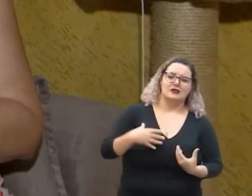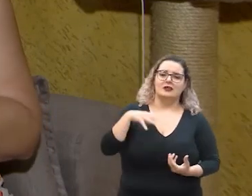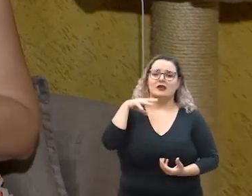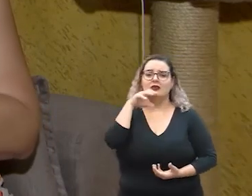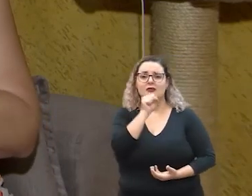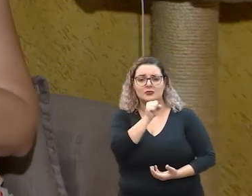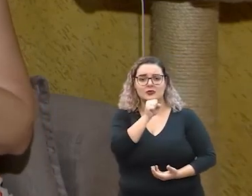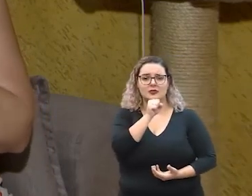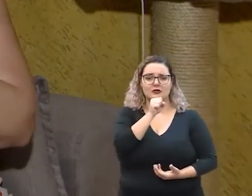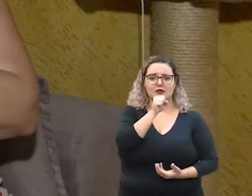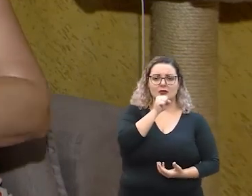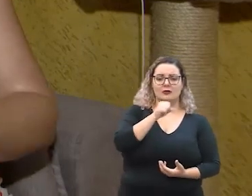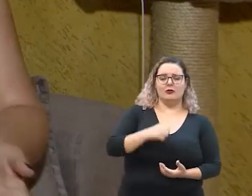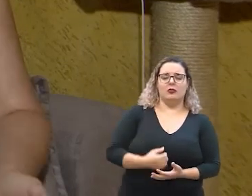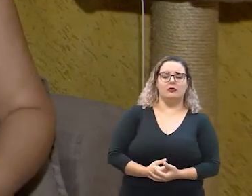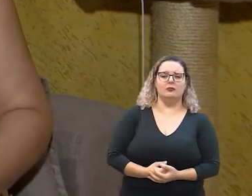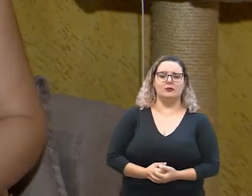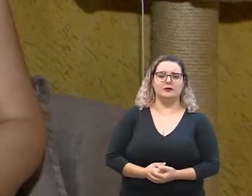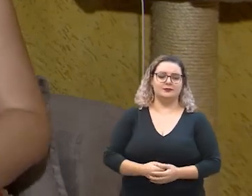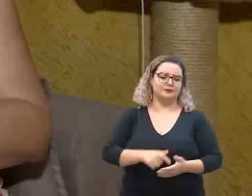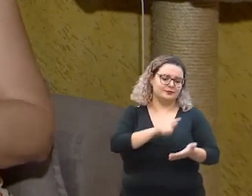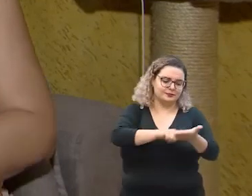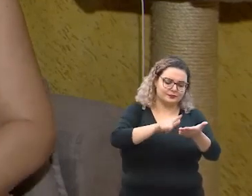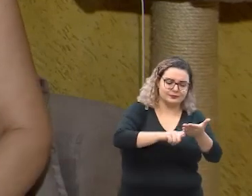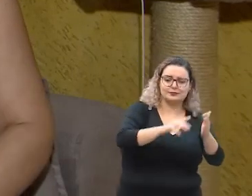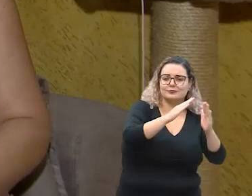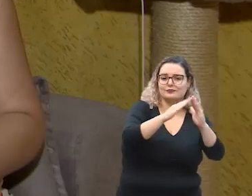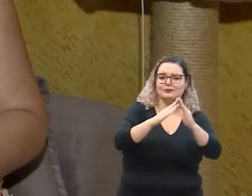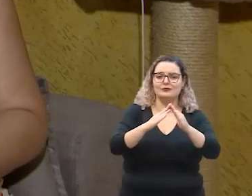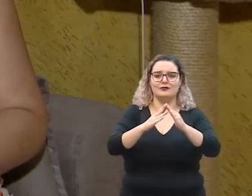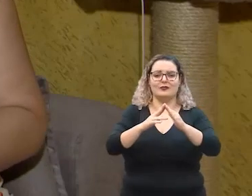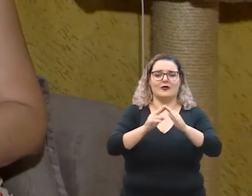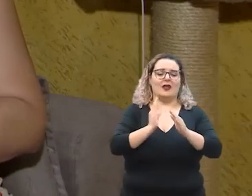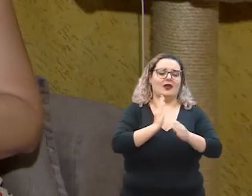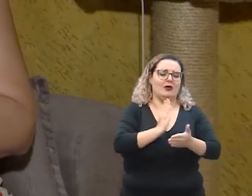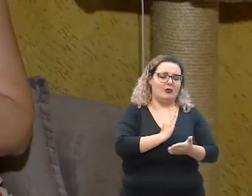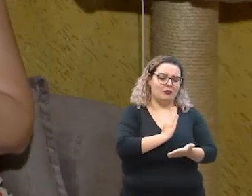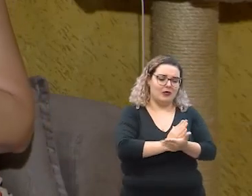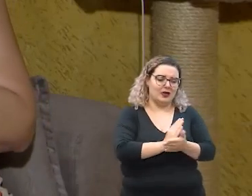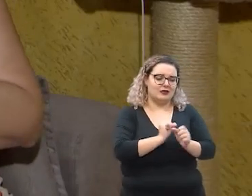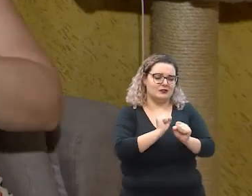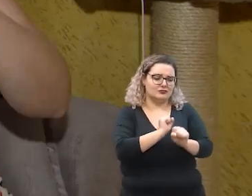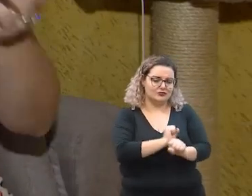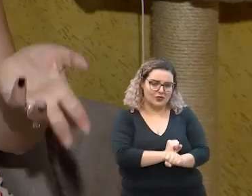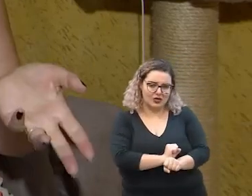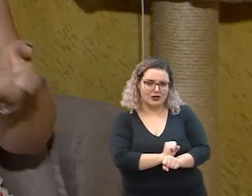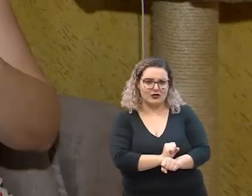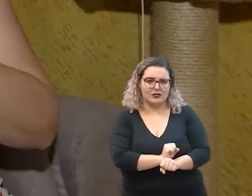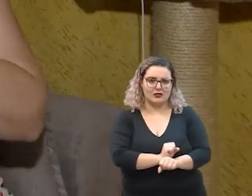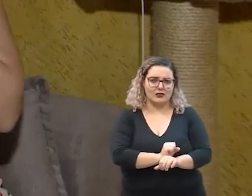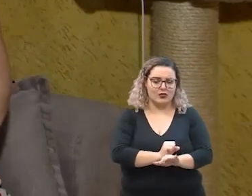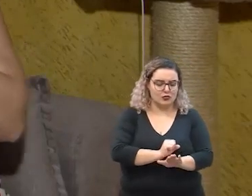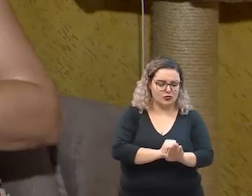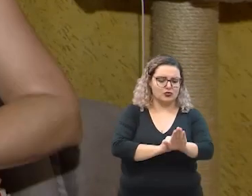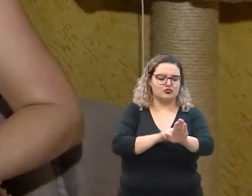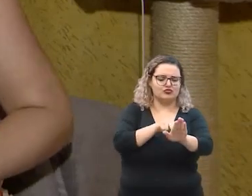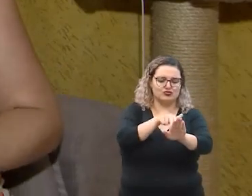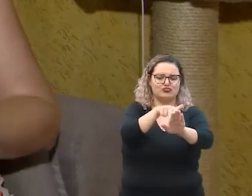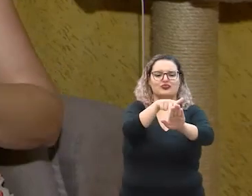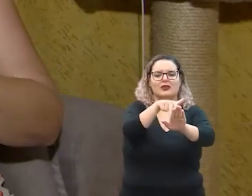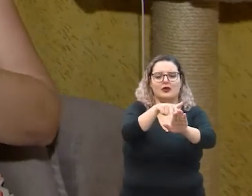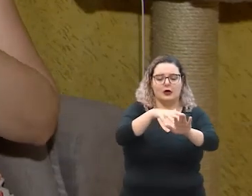então limpando a casa eu sinto, tenho que parar um pouco. subir uma rampa, subir